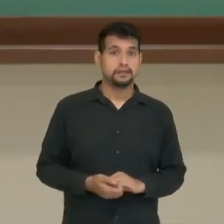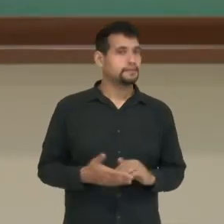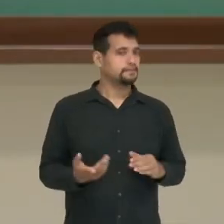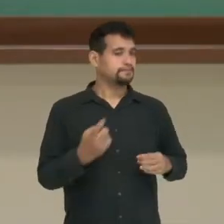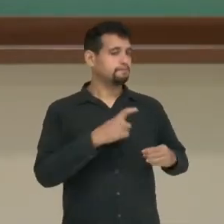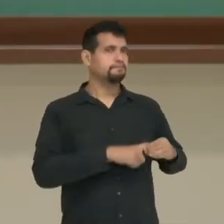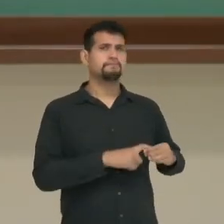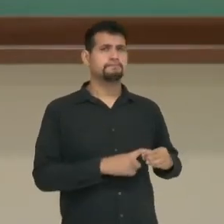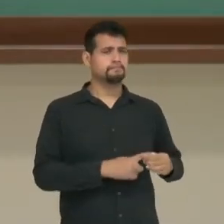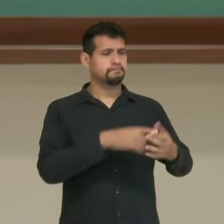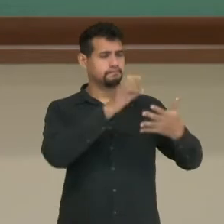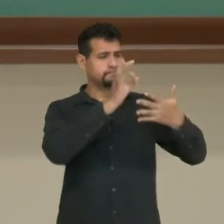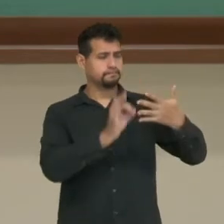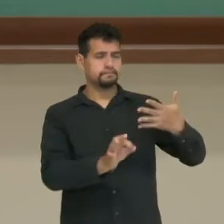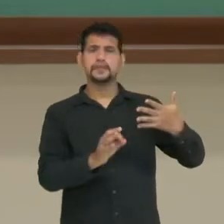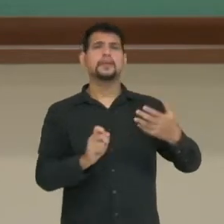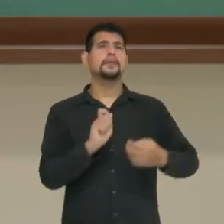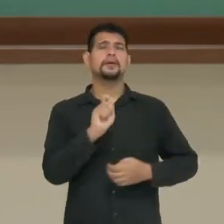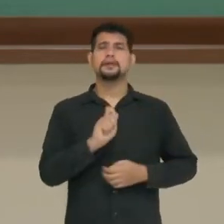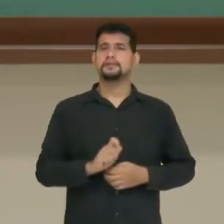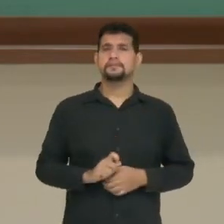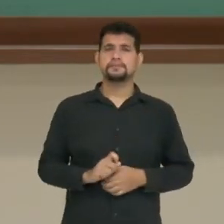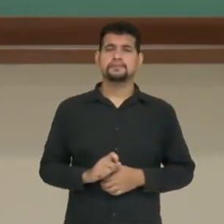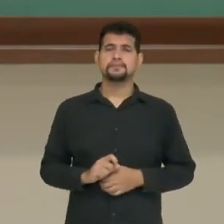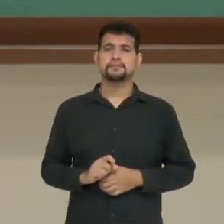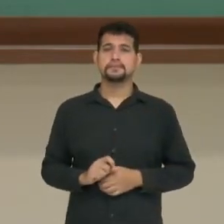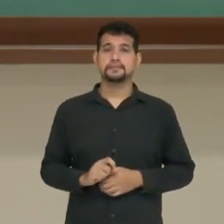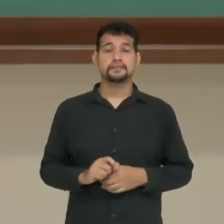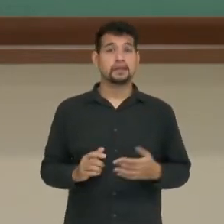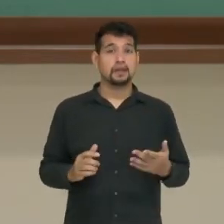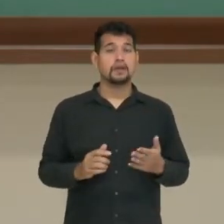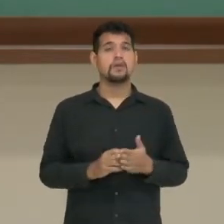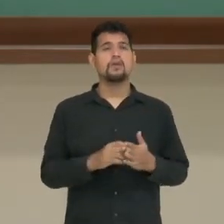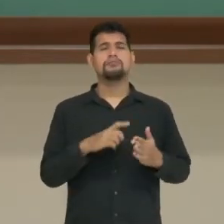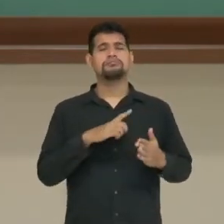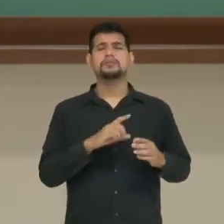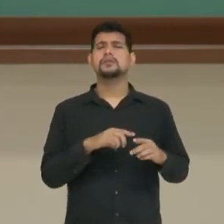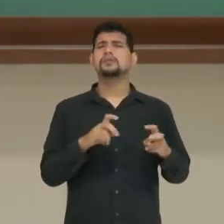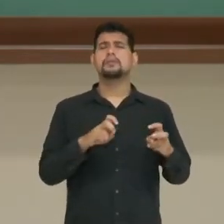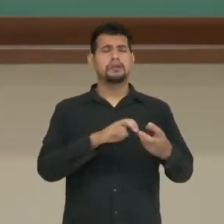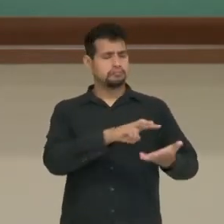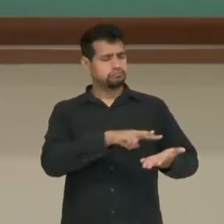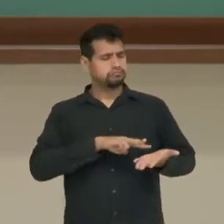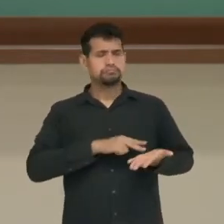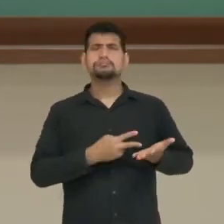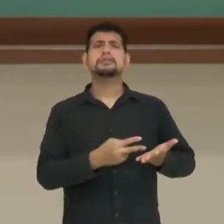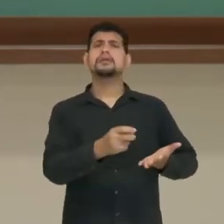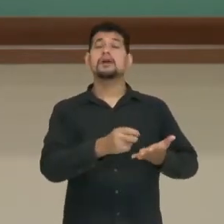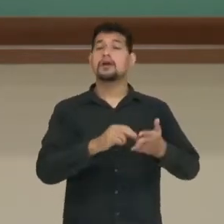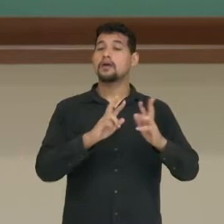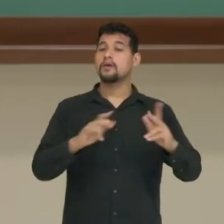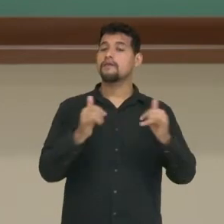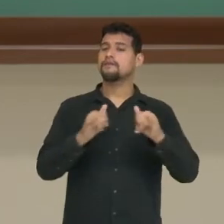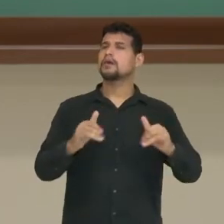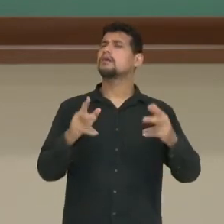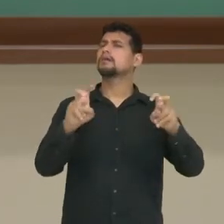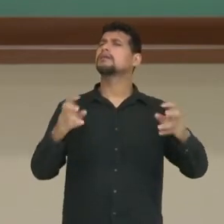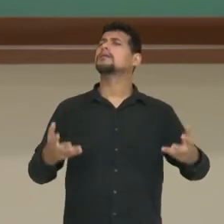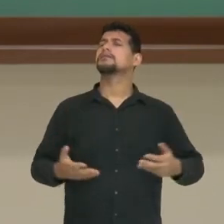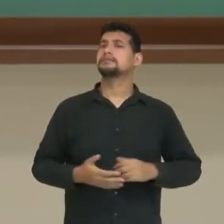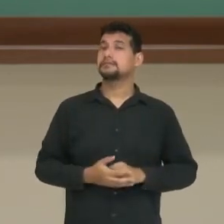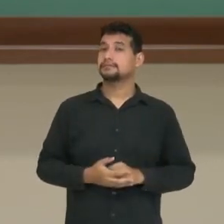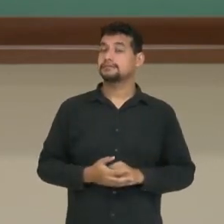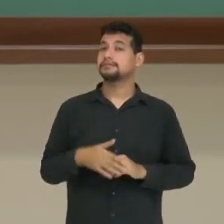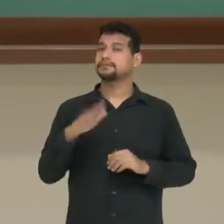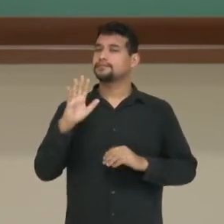Voltei, gabaritar contigo a seguinte questão. O editorial interpreta criticamente os fatos noticiados sobre qual tema?